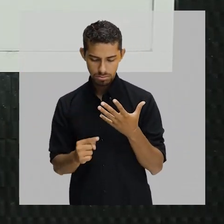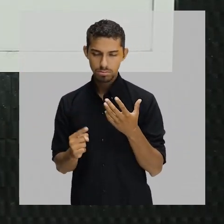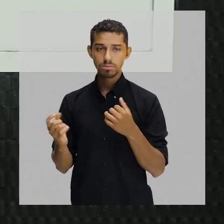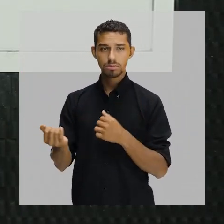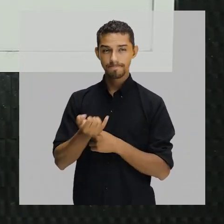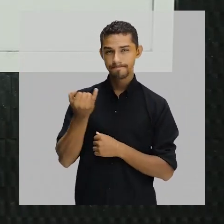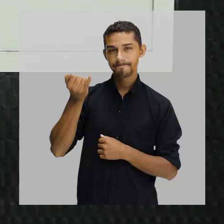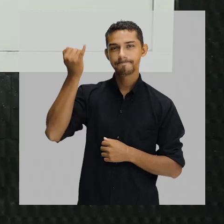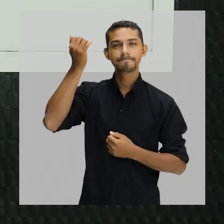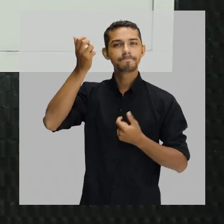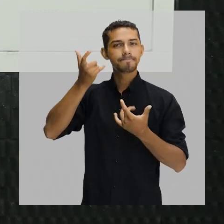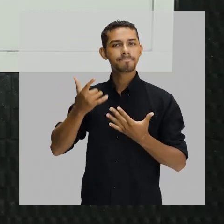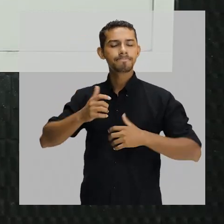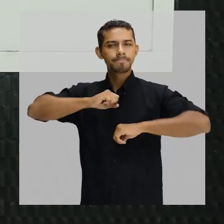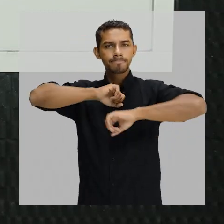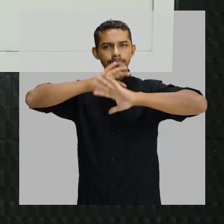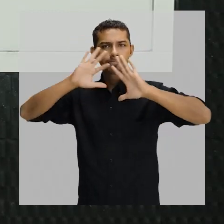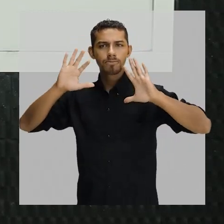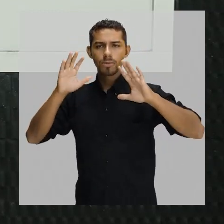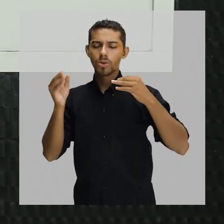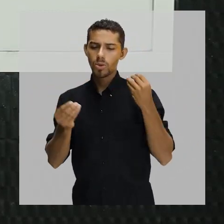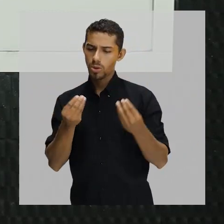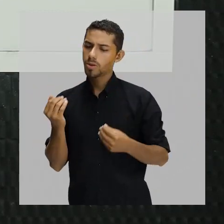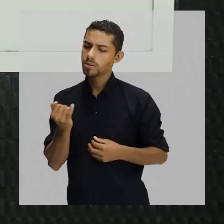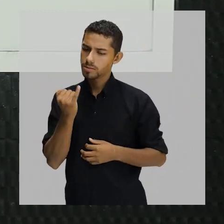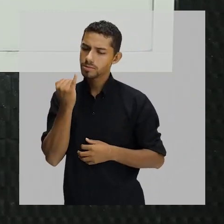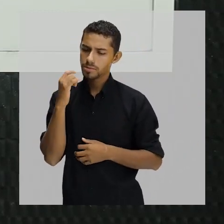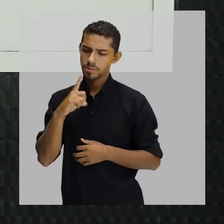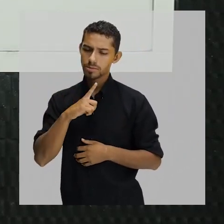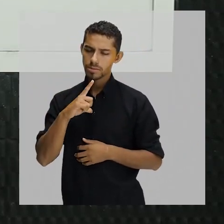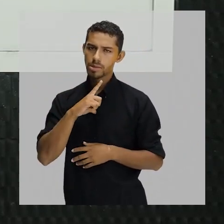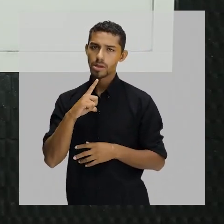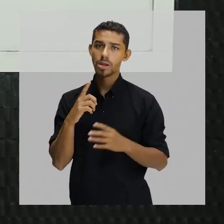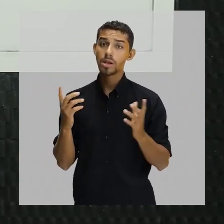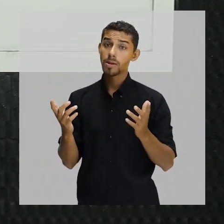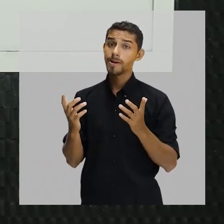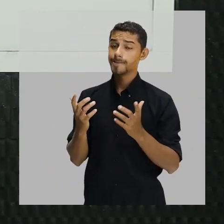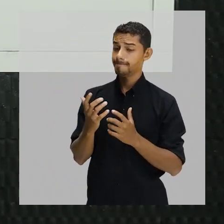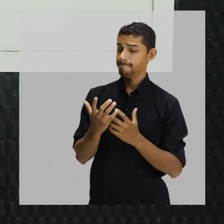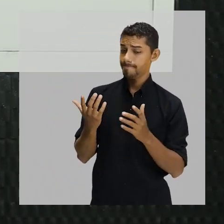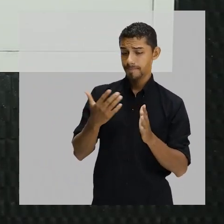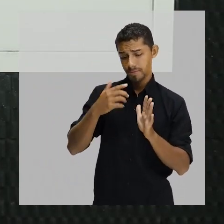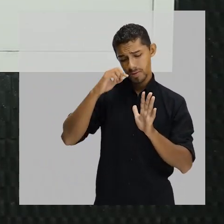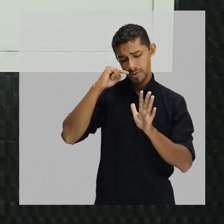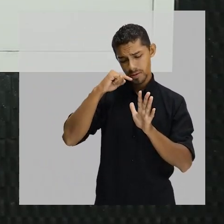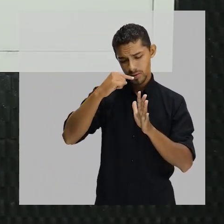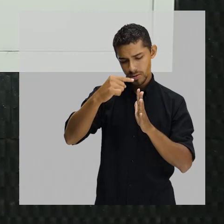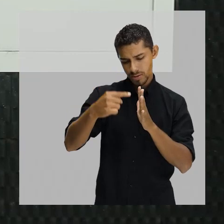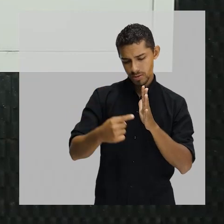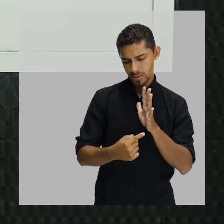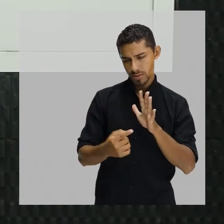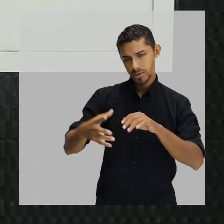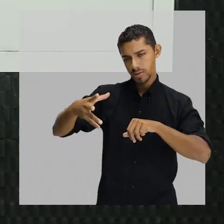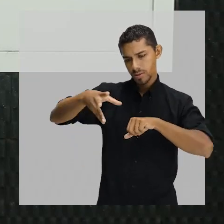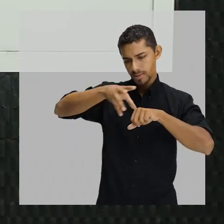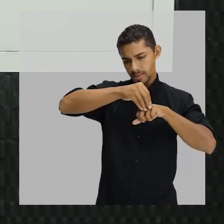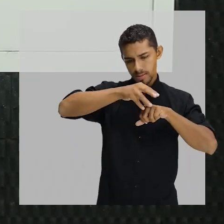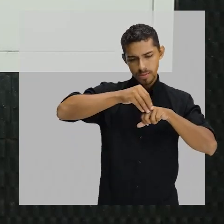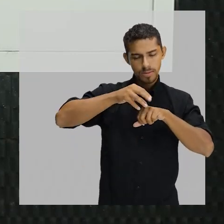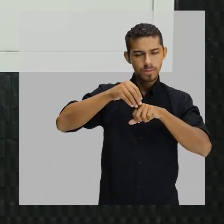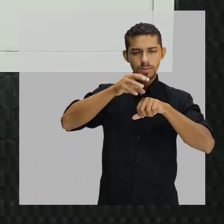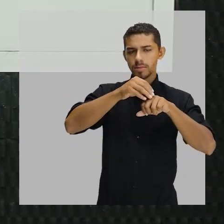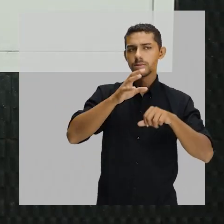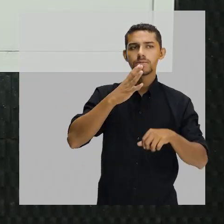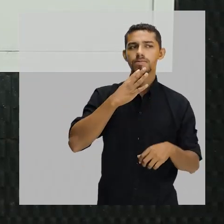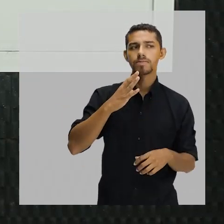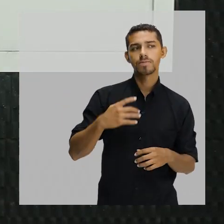sua importância, claro, e como importância ela também traz uma série de conhecimentos, ela agrega muita coisa